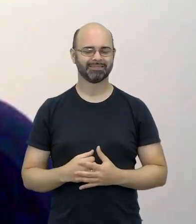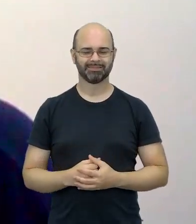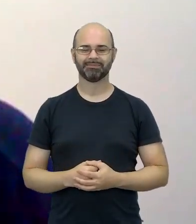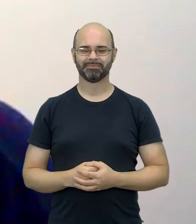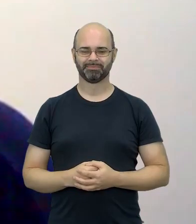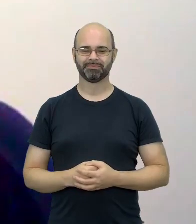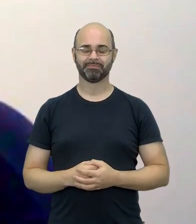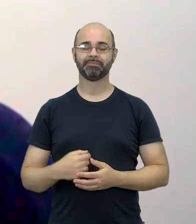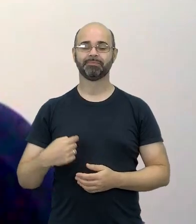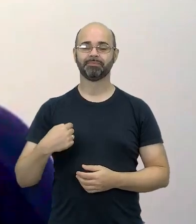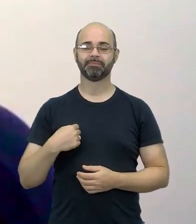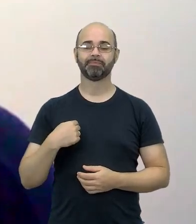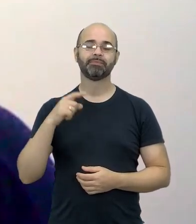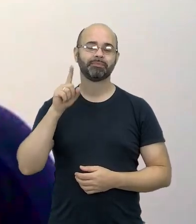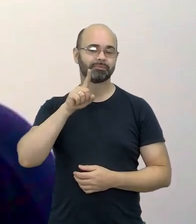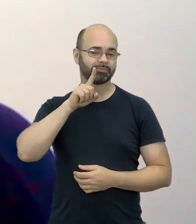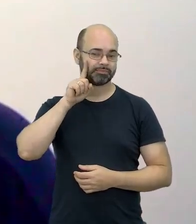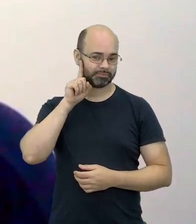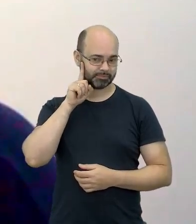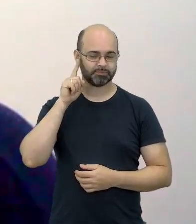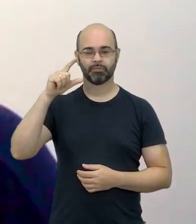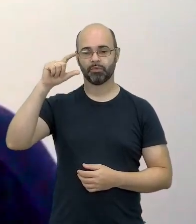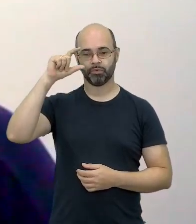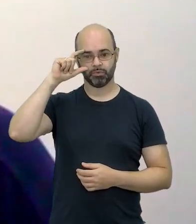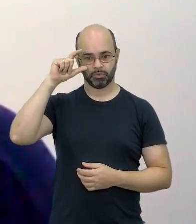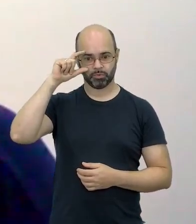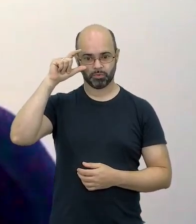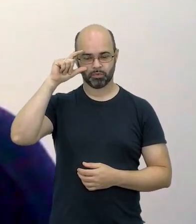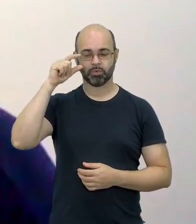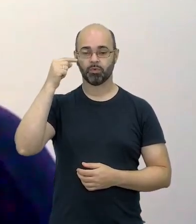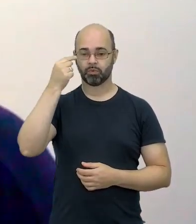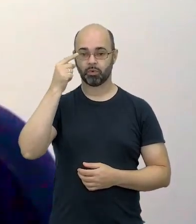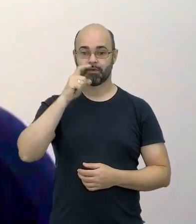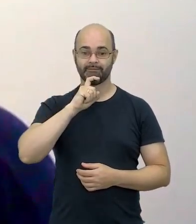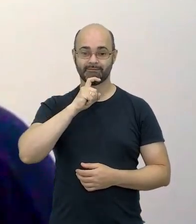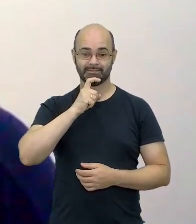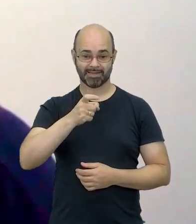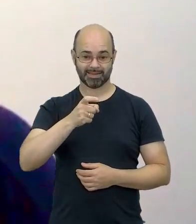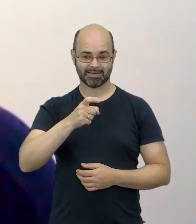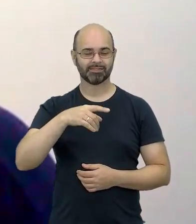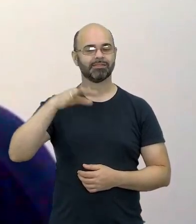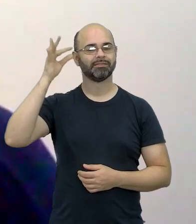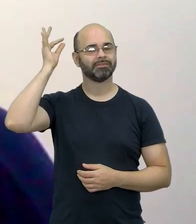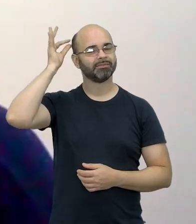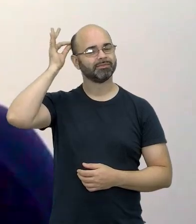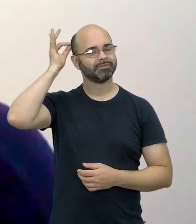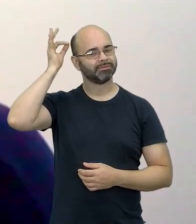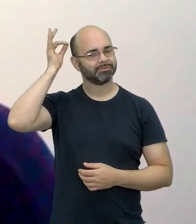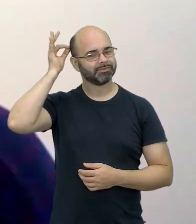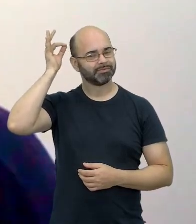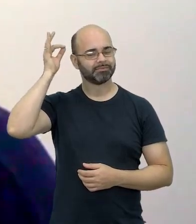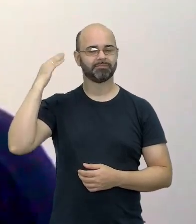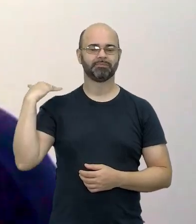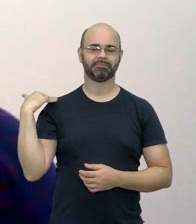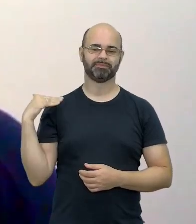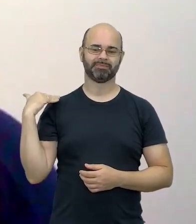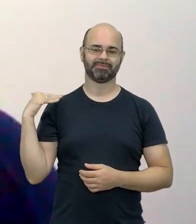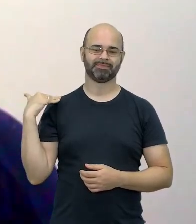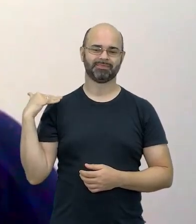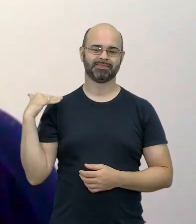autodescrição, né? Eu sou morena, uso óculos, tenho olhos verdes, tenho cabelo na altura do